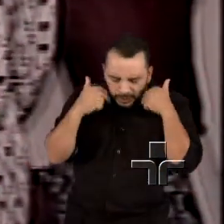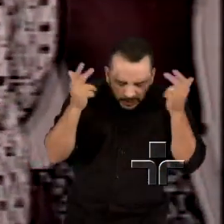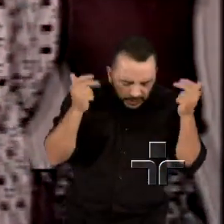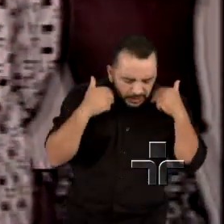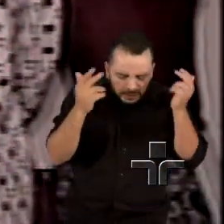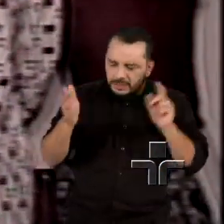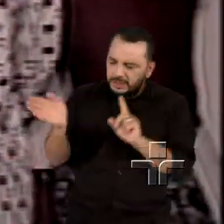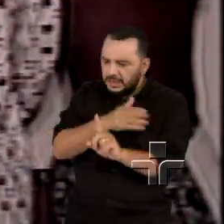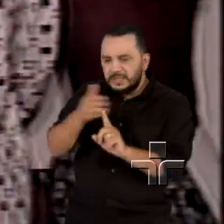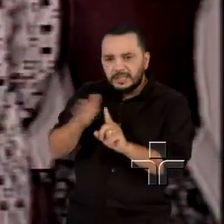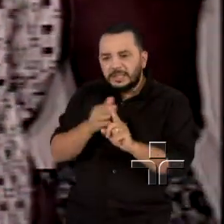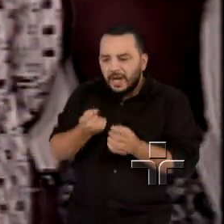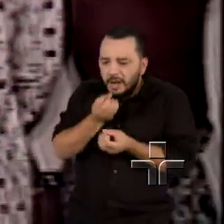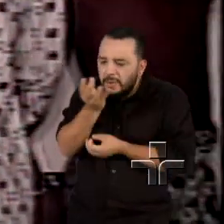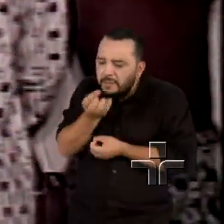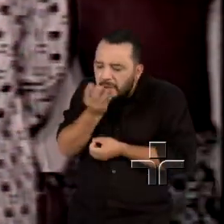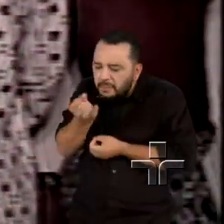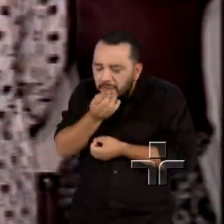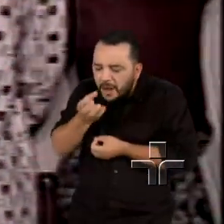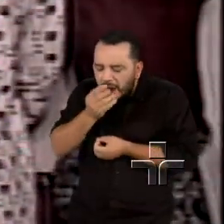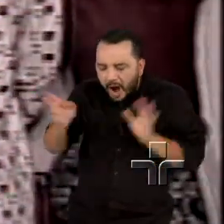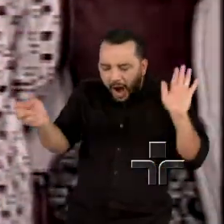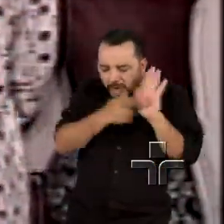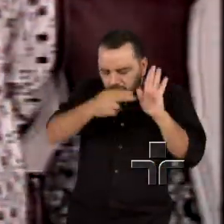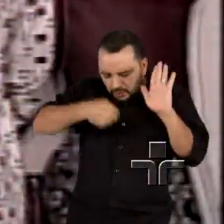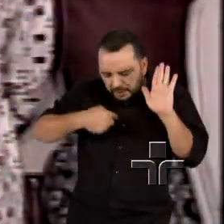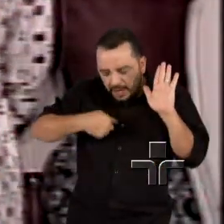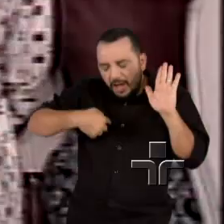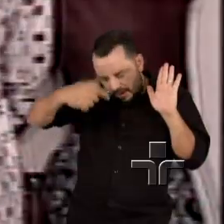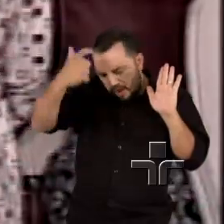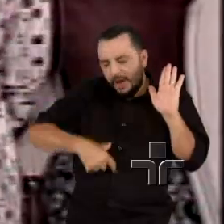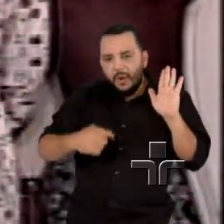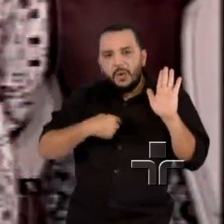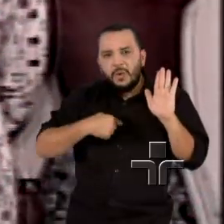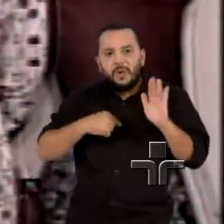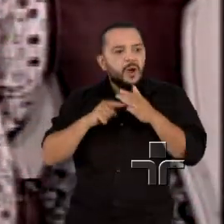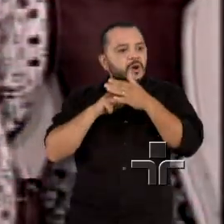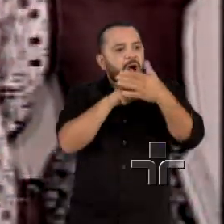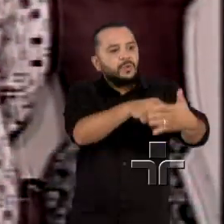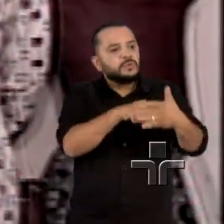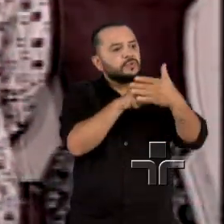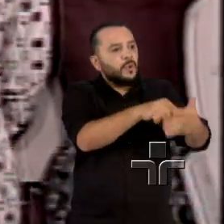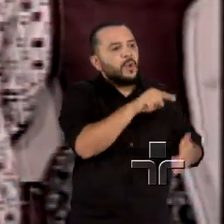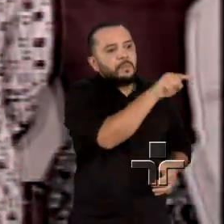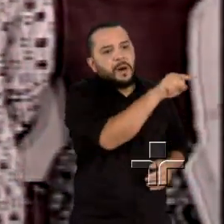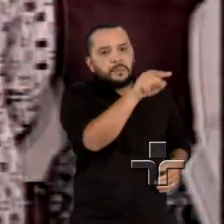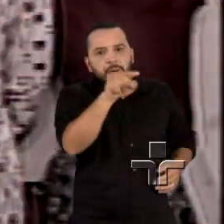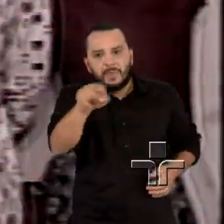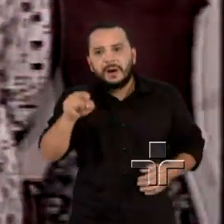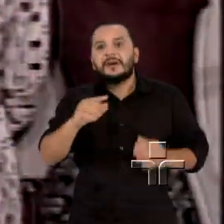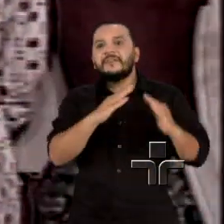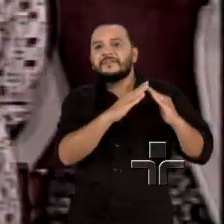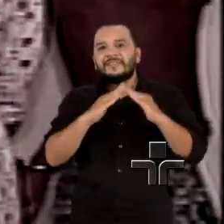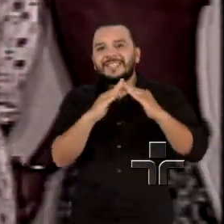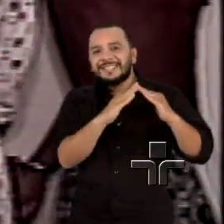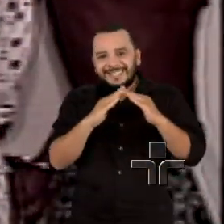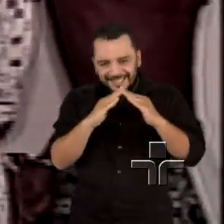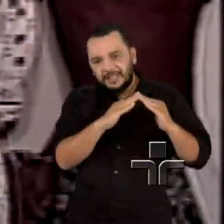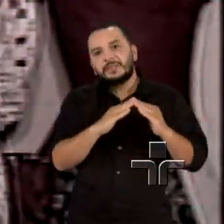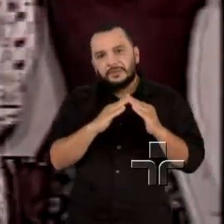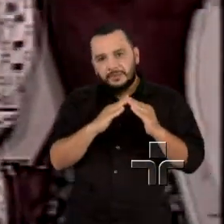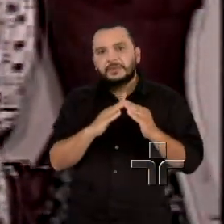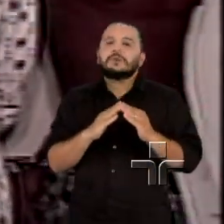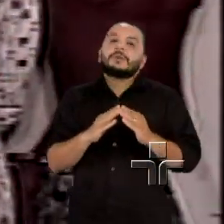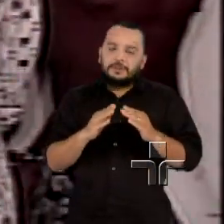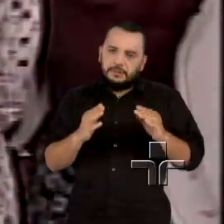para delatar os supostos outros participantes e acabou delatando vizinhos dele que, assim